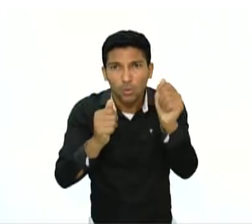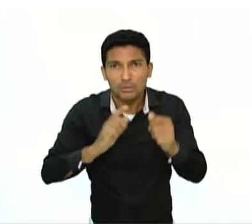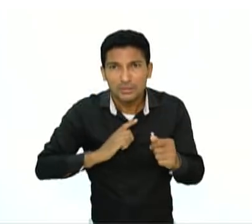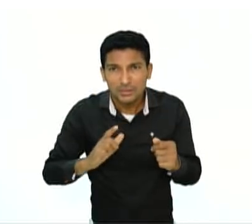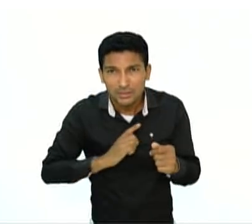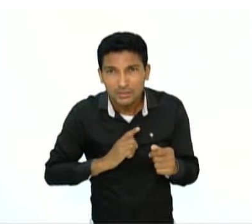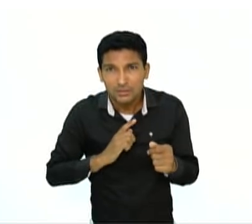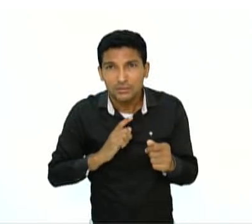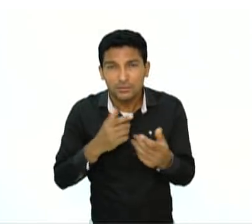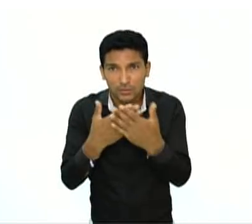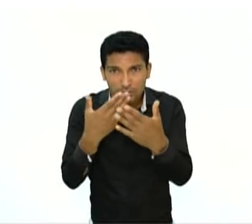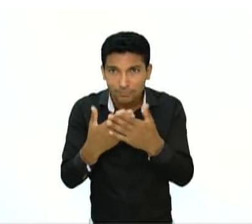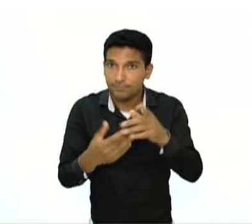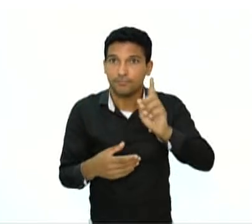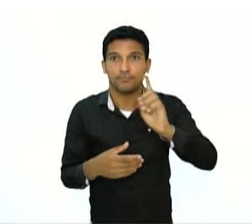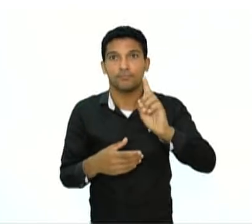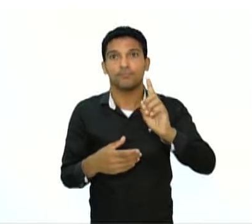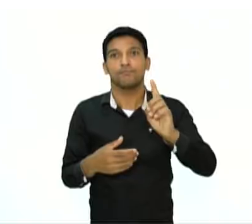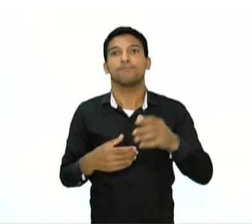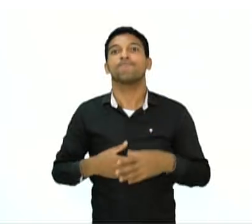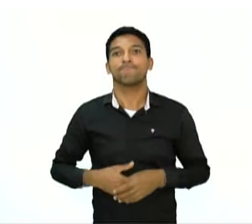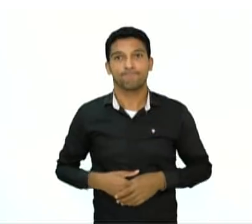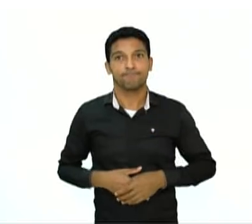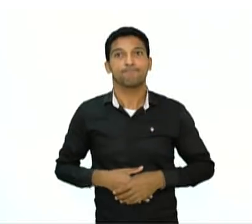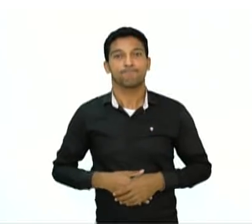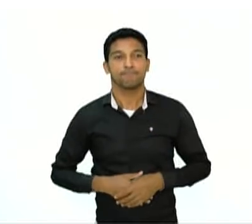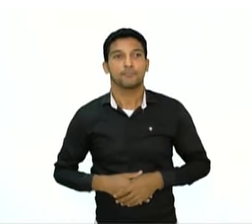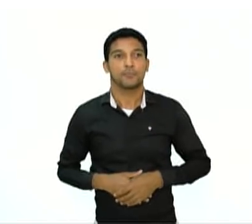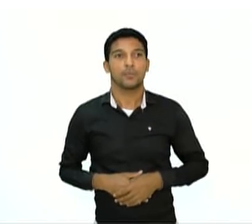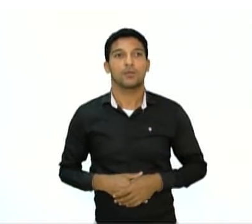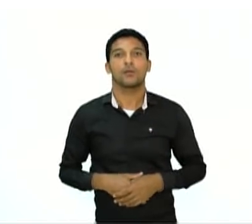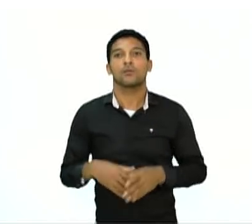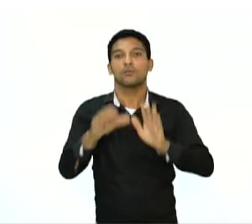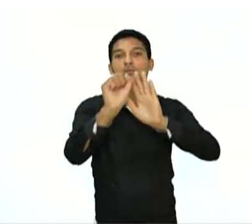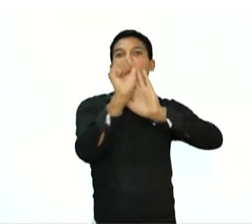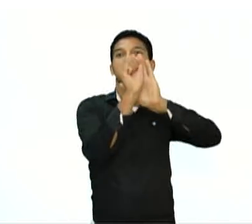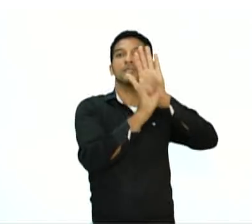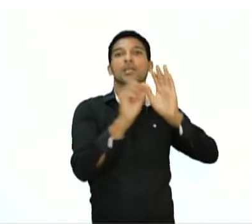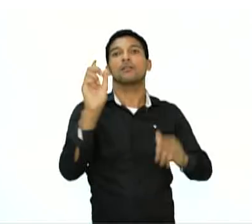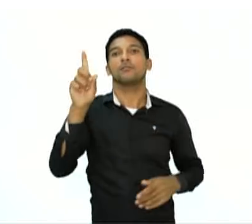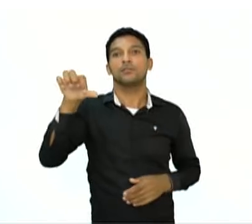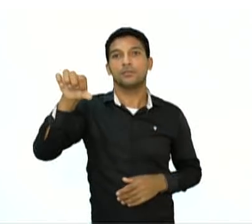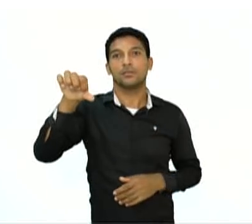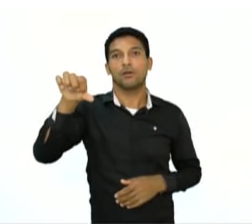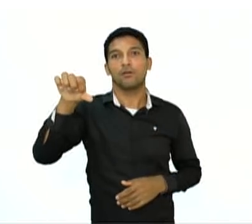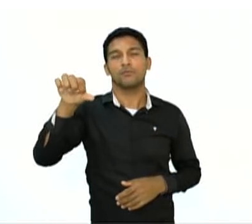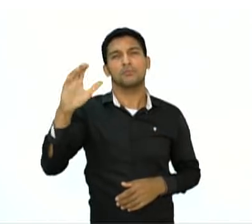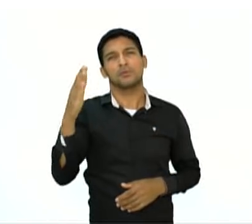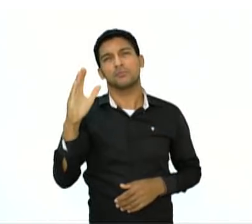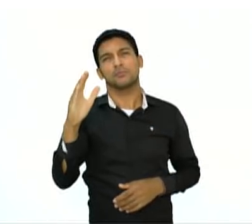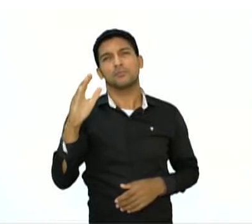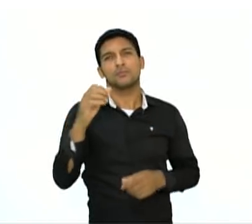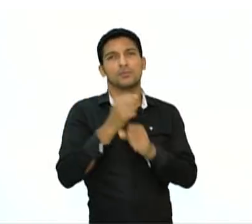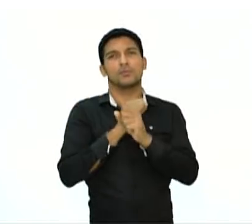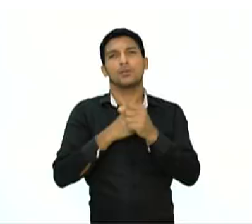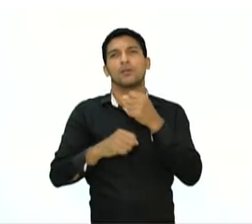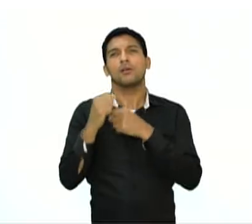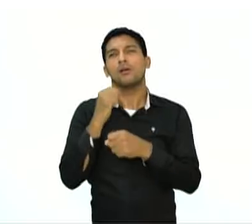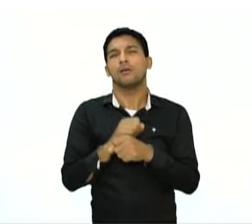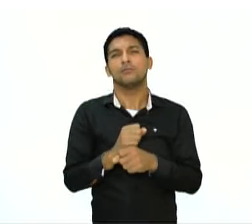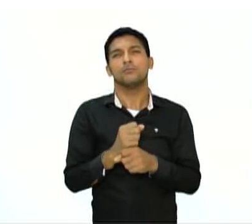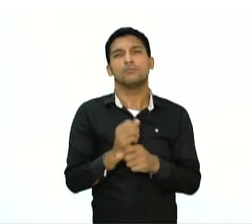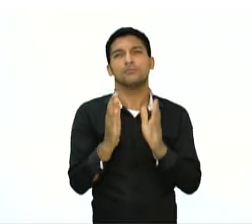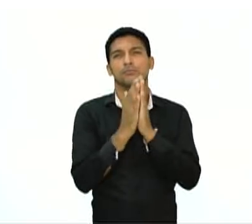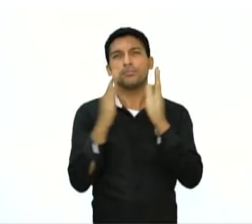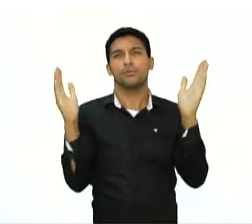a educação tem esse objetivo, conforme a nossa Constituição, de desenvolver, aperfeiçoar para a cidadania,